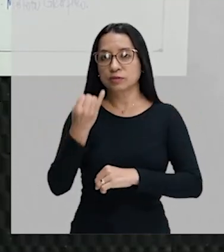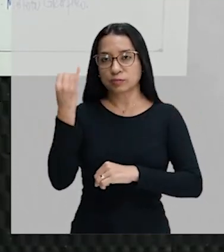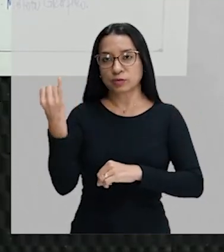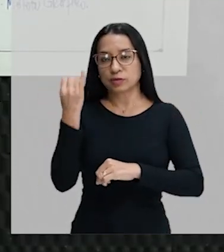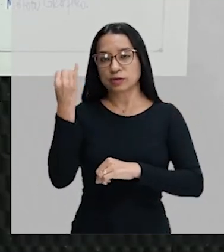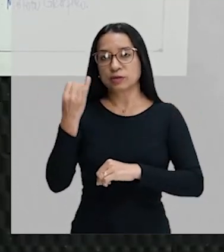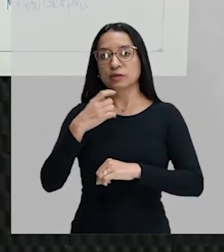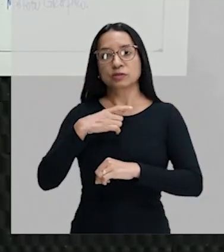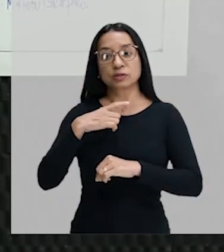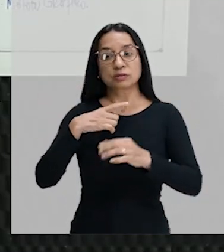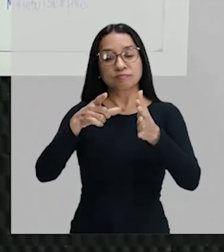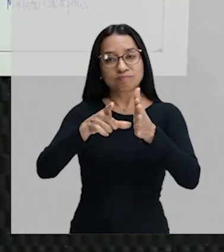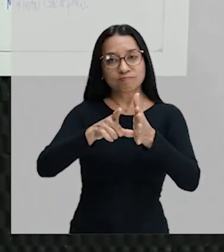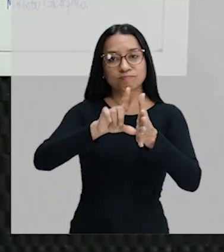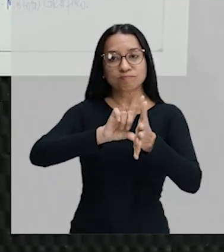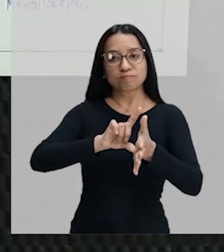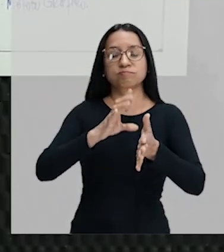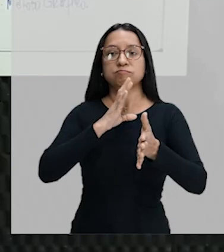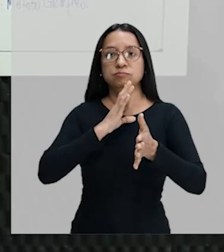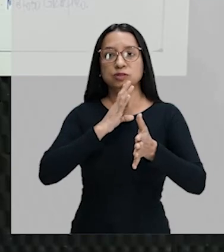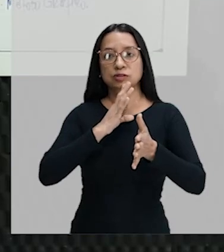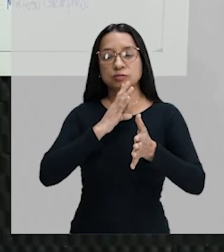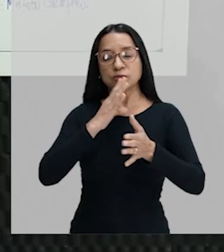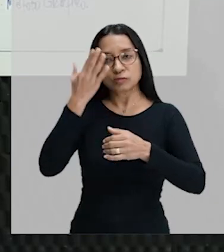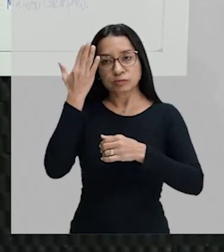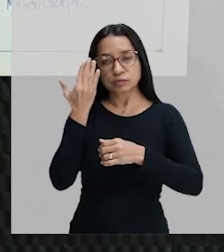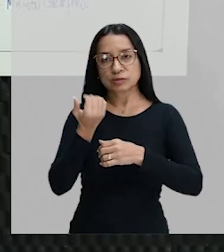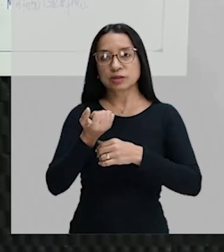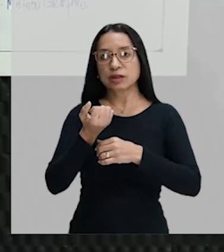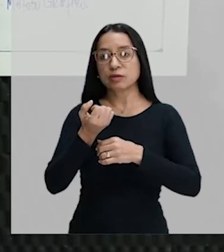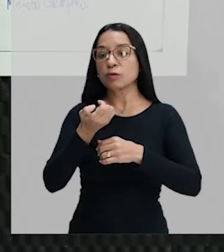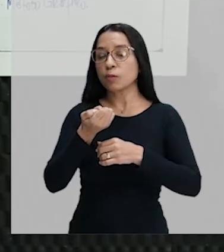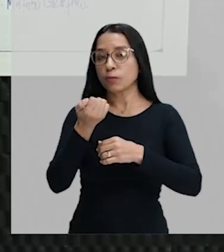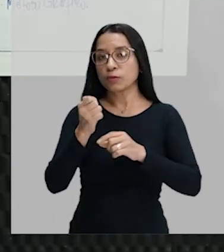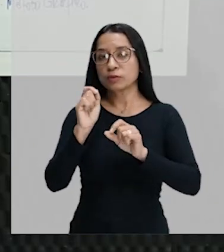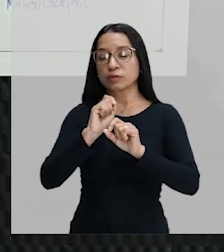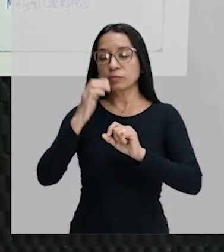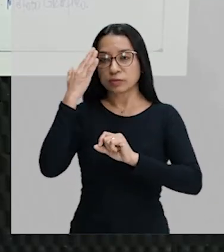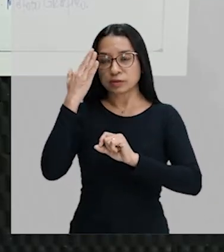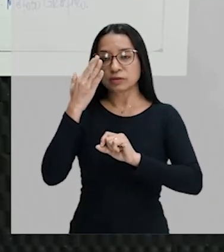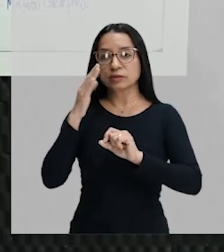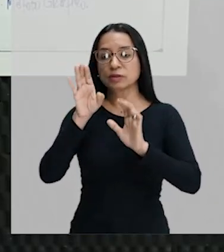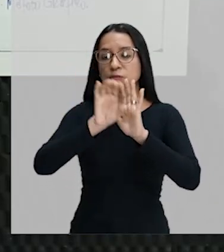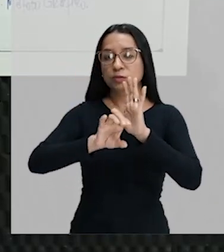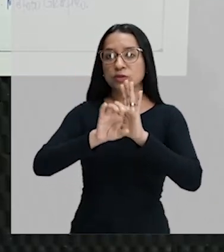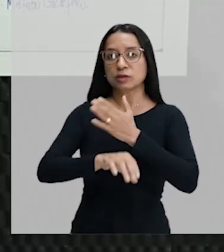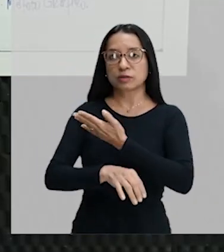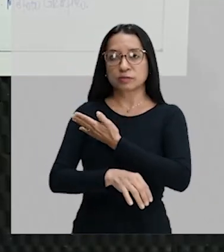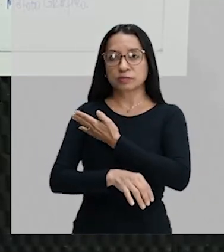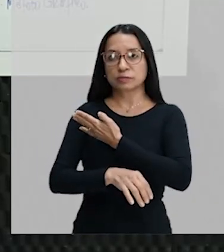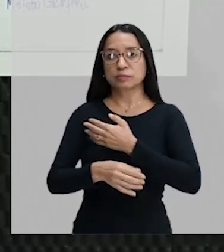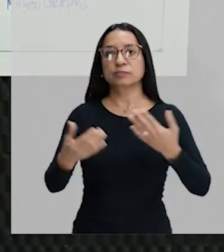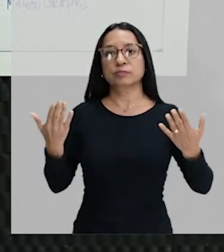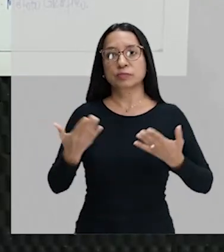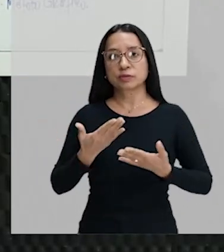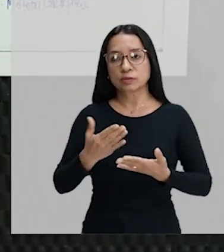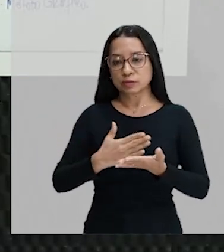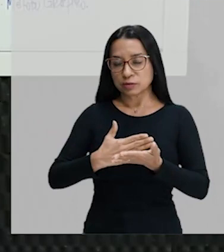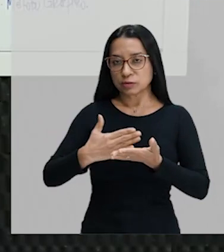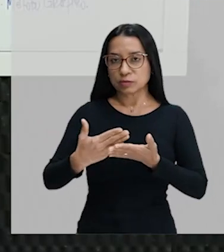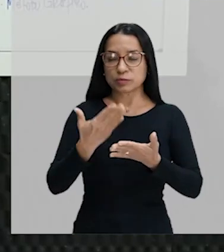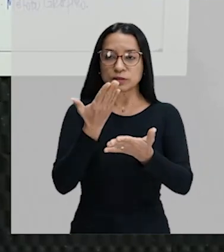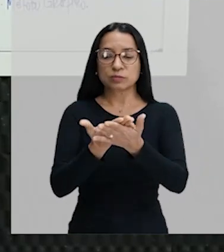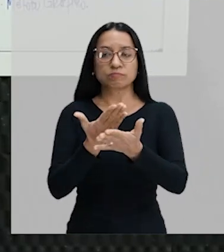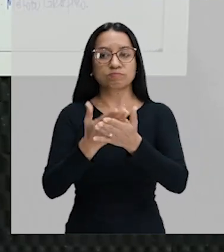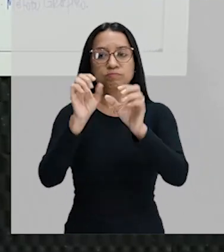esse pré-requisito, né? Você saiba um pouquinho de equação linear para entender esse conceito aqui. Tá? E hoje a gente vai dar início ao